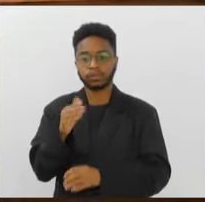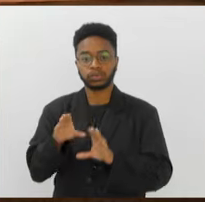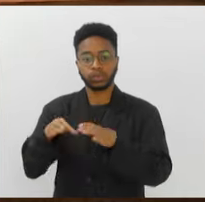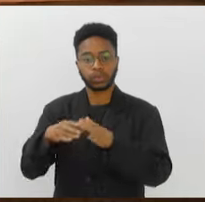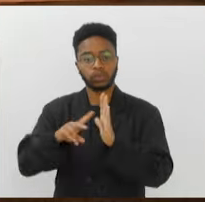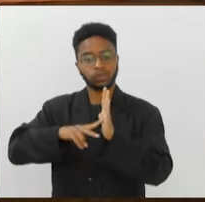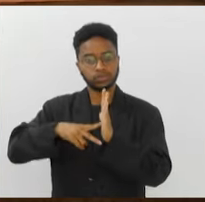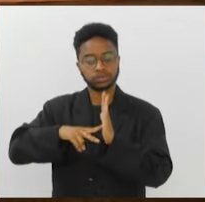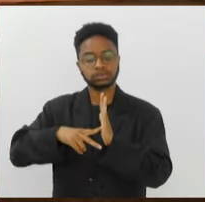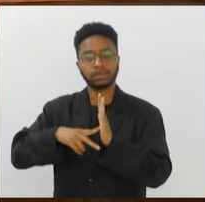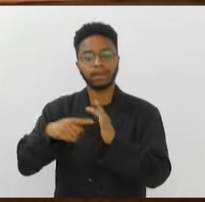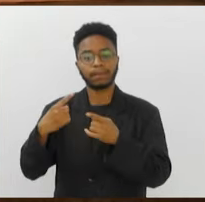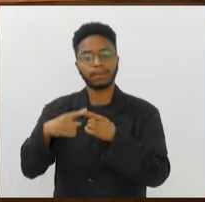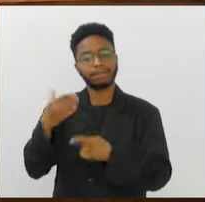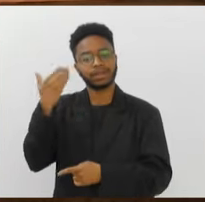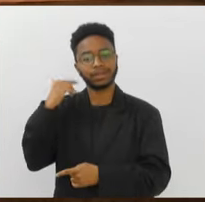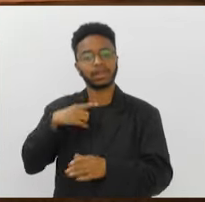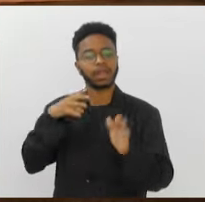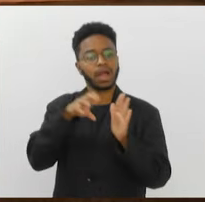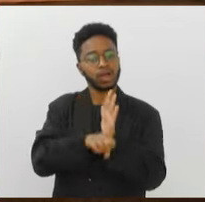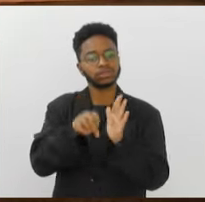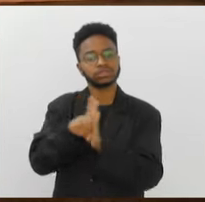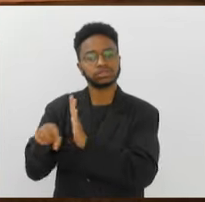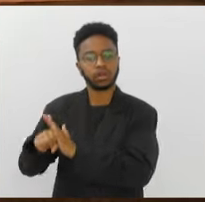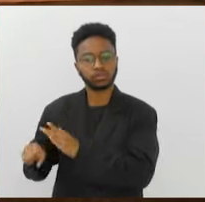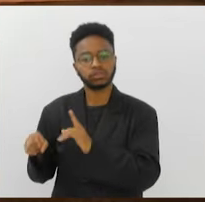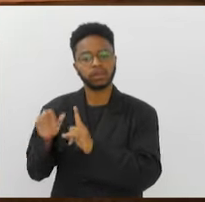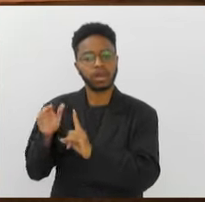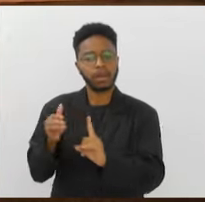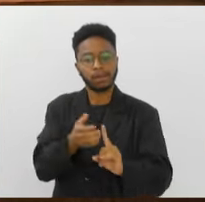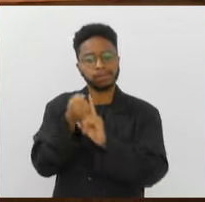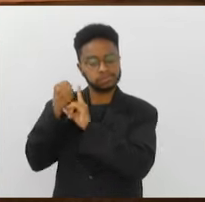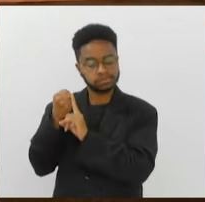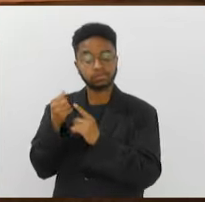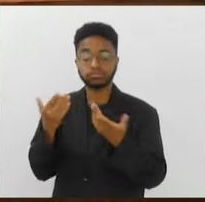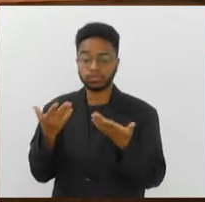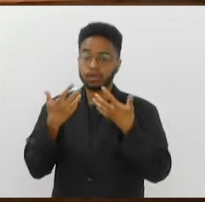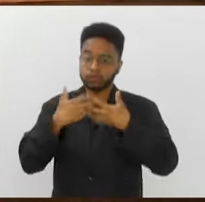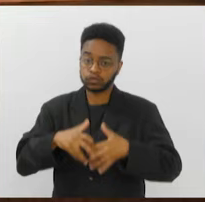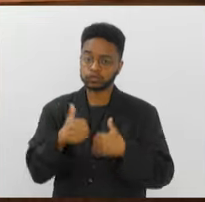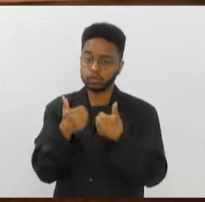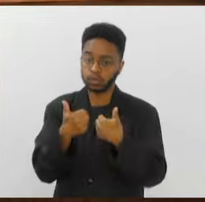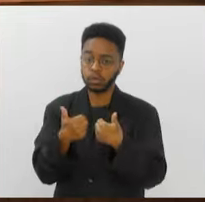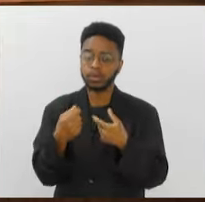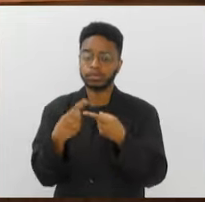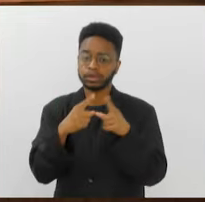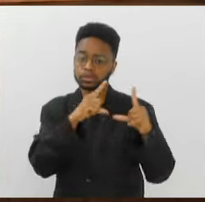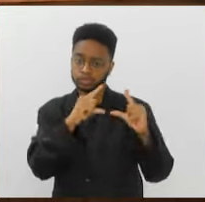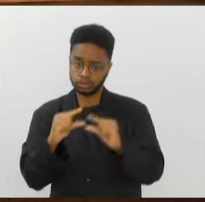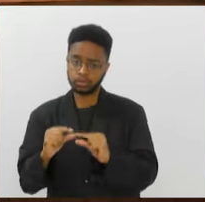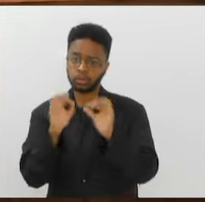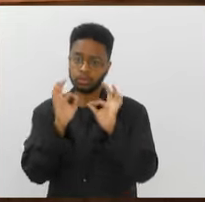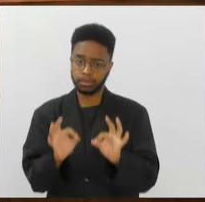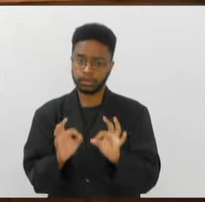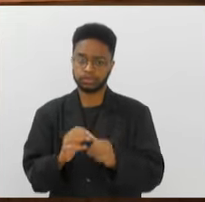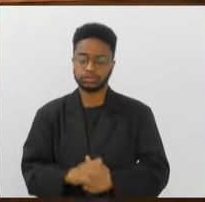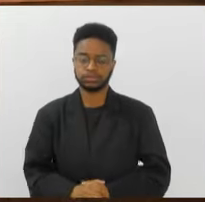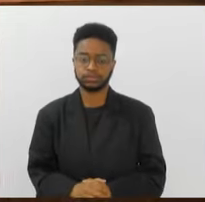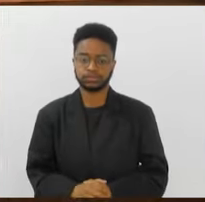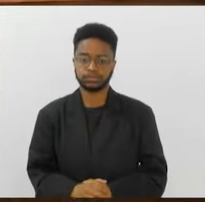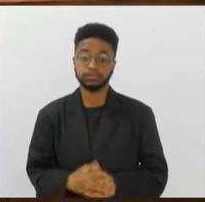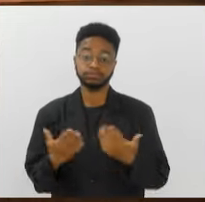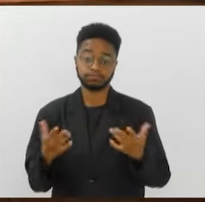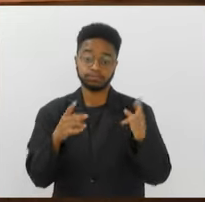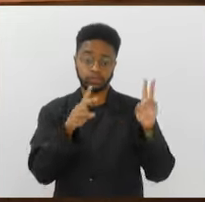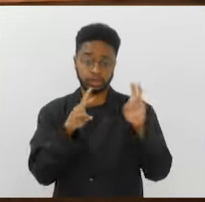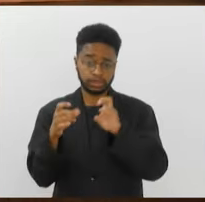que tinha muito assalto, muito sequestro. E funcionou. Funcionou, reduziu bastante. Essa questão